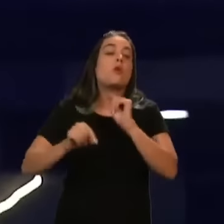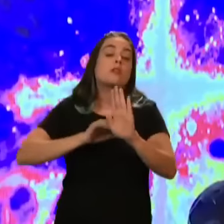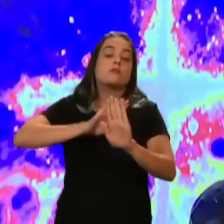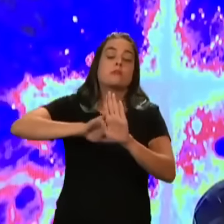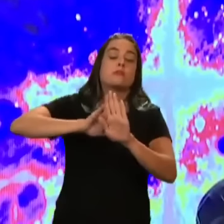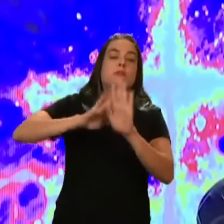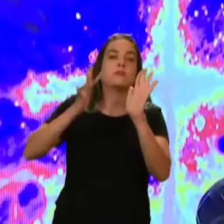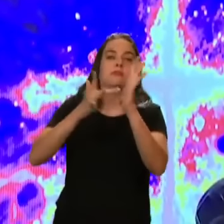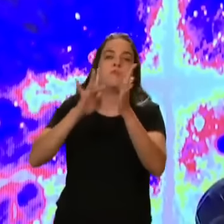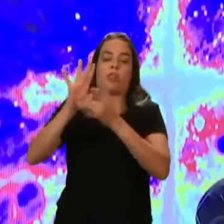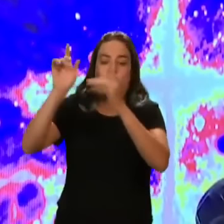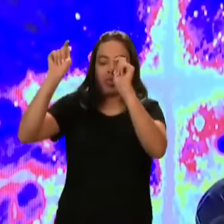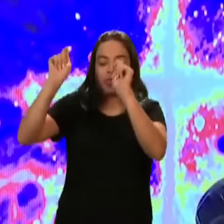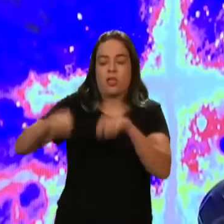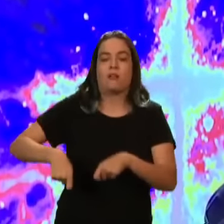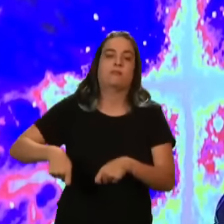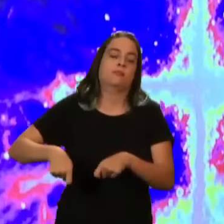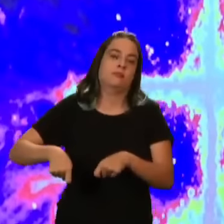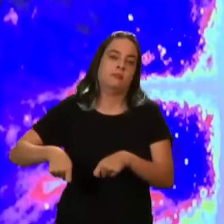pode fazer.